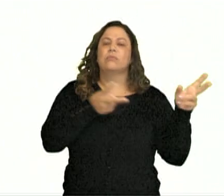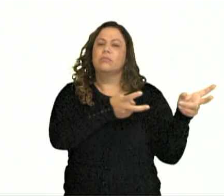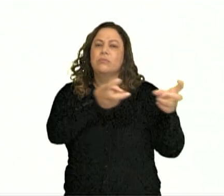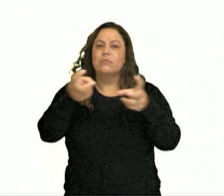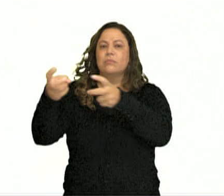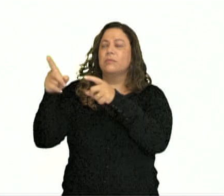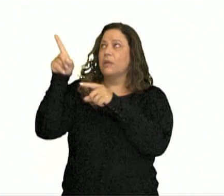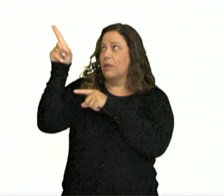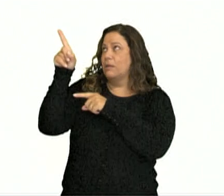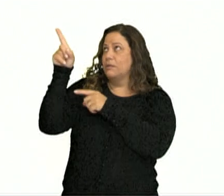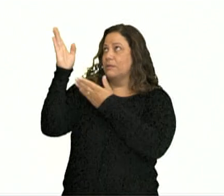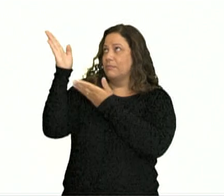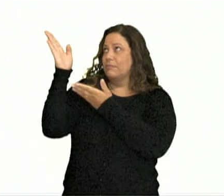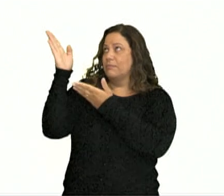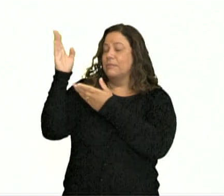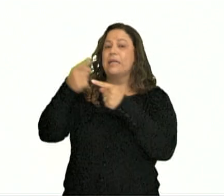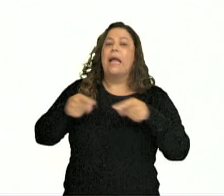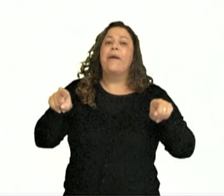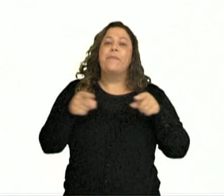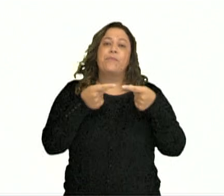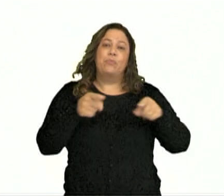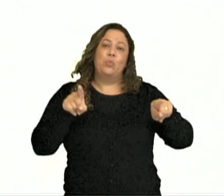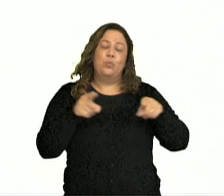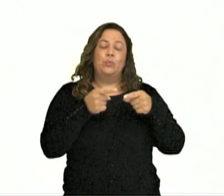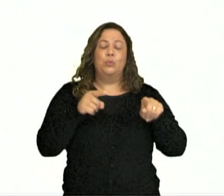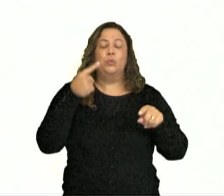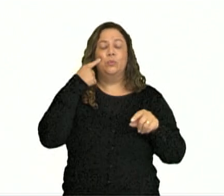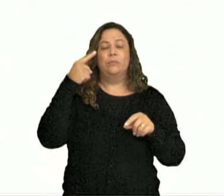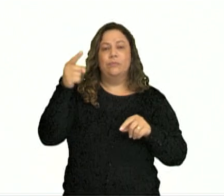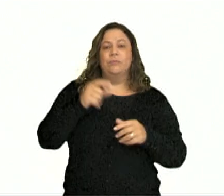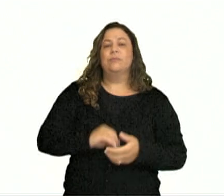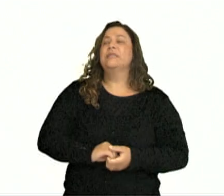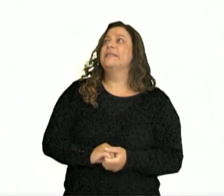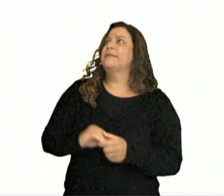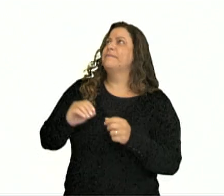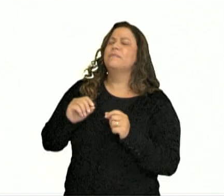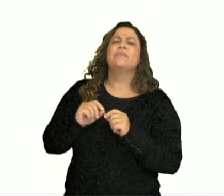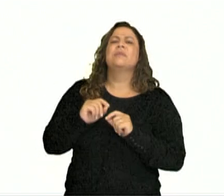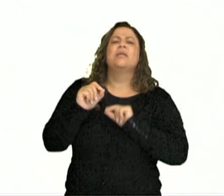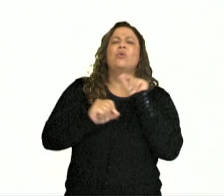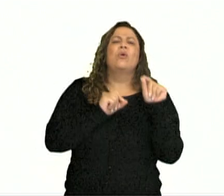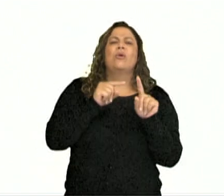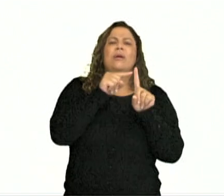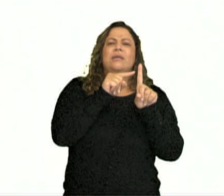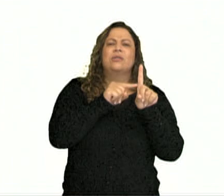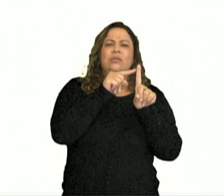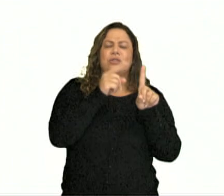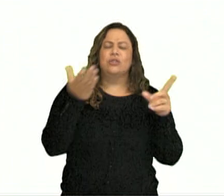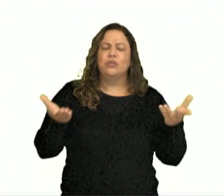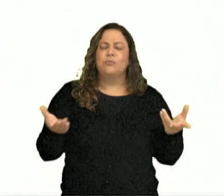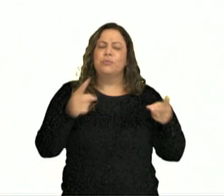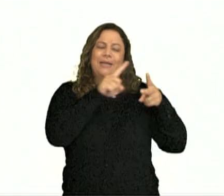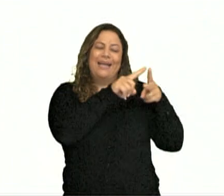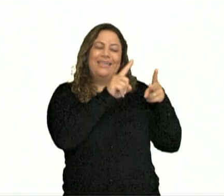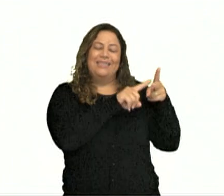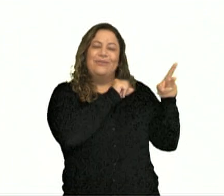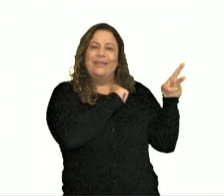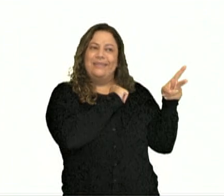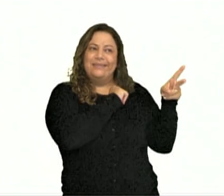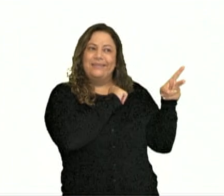da canção Ciranda Cirandinha. Então, aqui, que estilo de partitura nós temos aqui? Convencional ou não